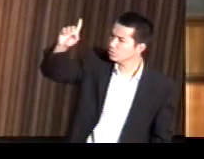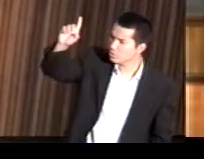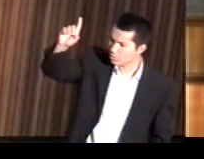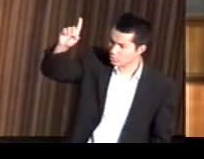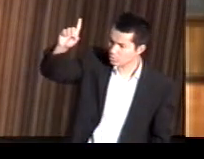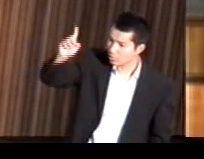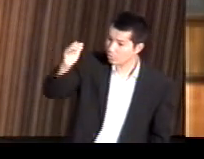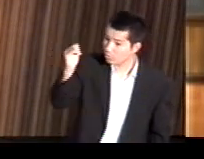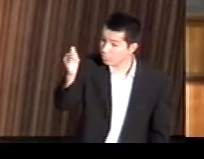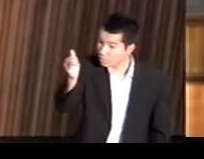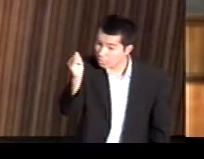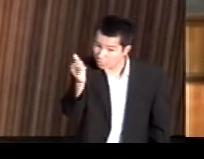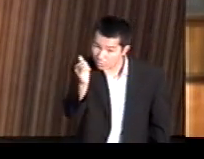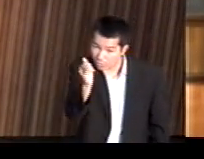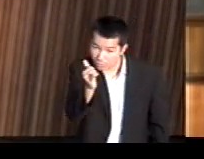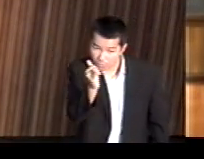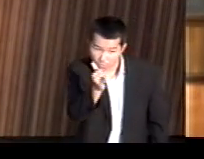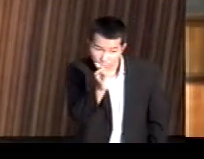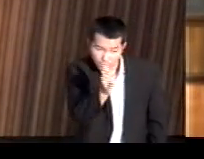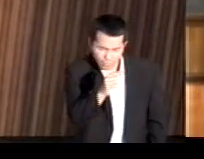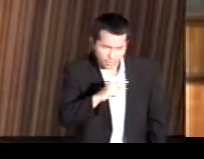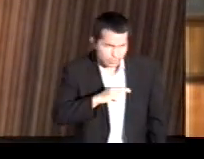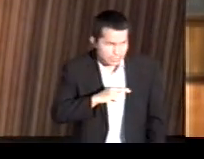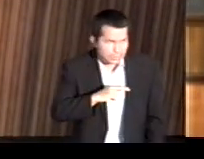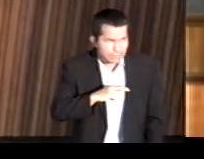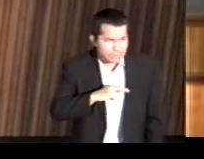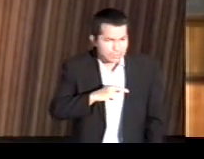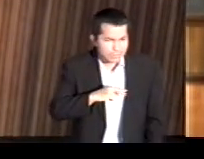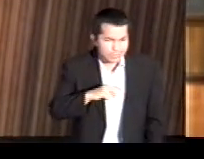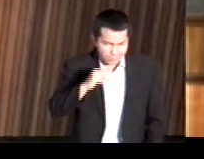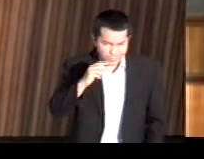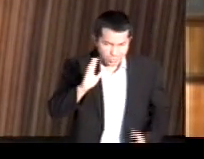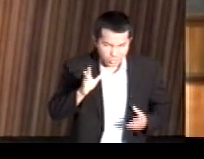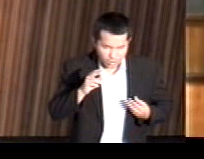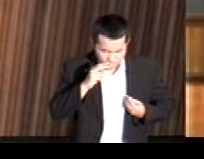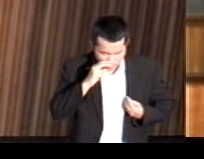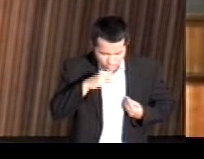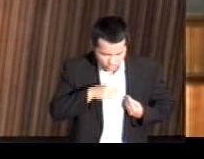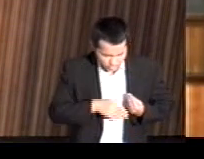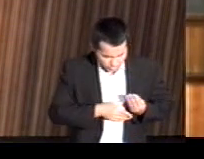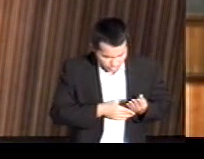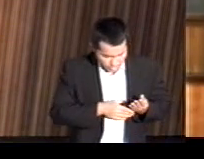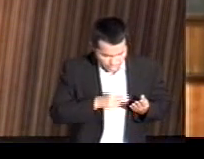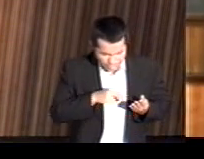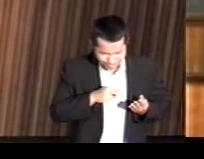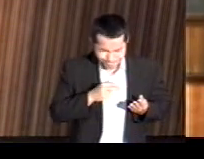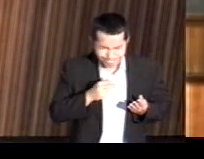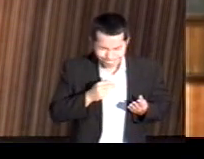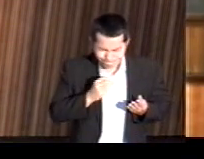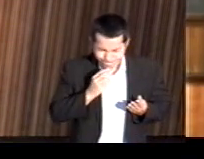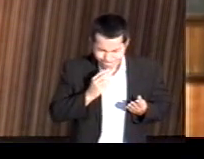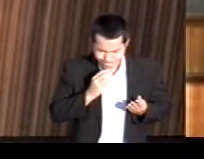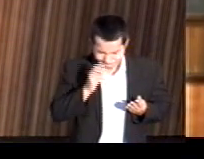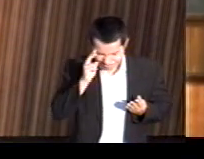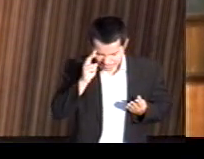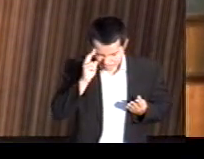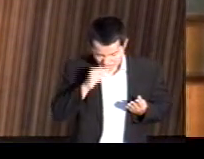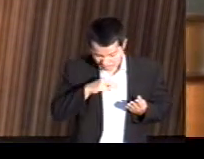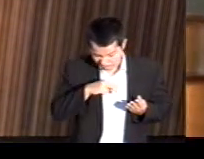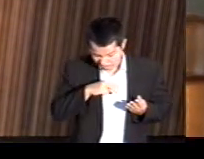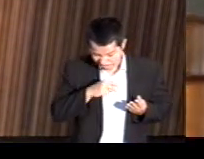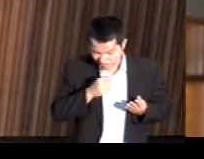falava, aplicou no teu coração? Porque hoje, diferentemente do que eu prego normalmente, eu não ilustrei